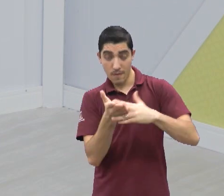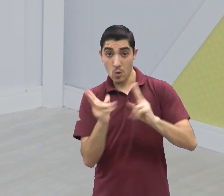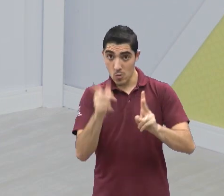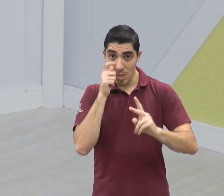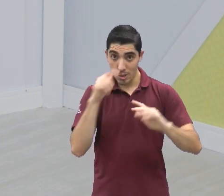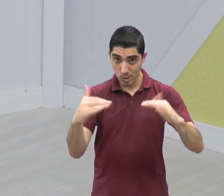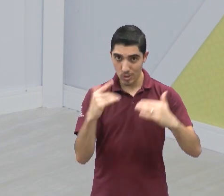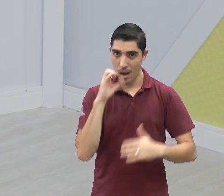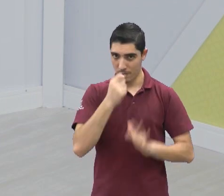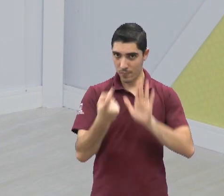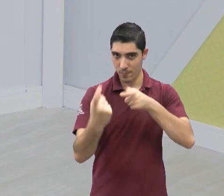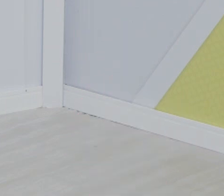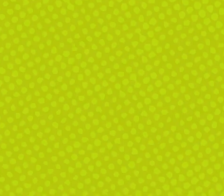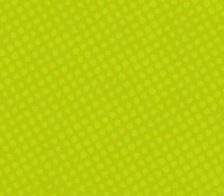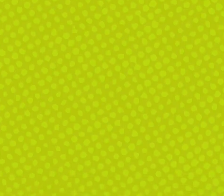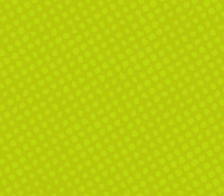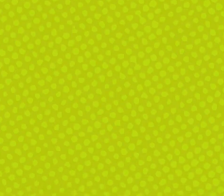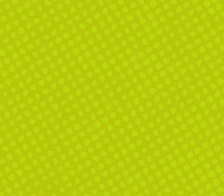daí, já voltamos.